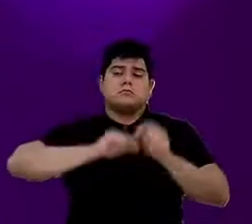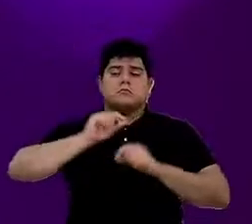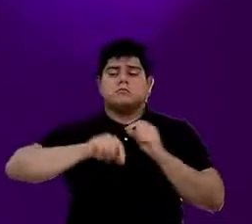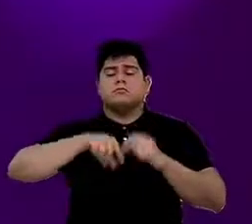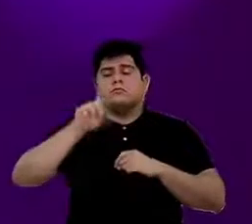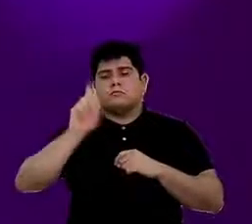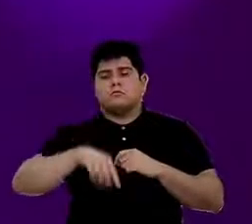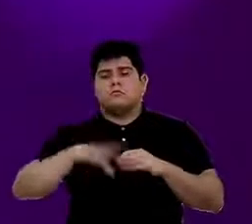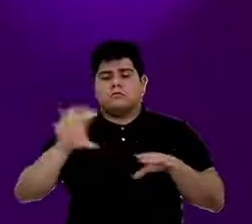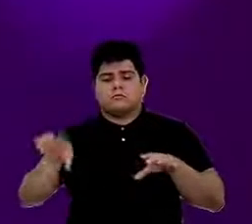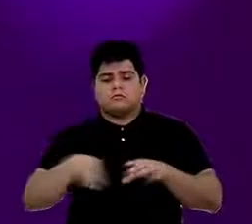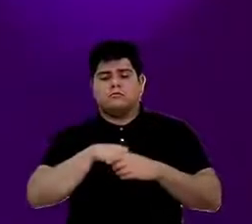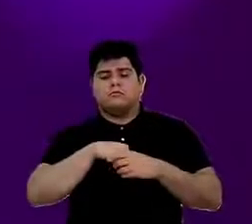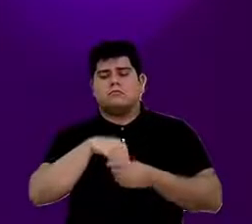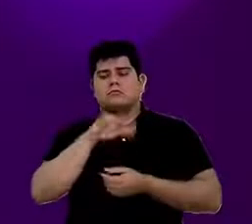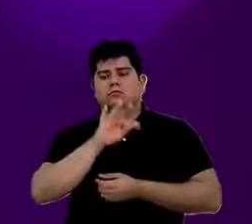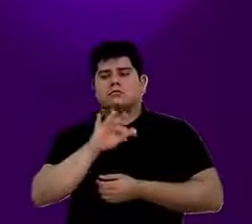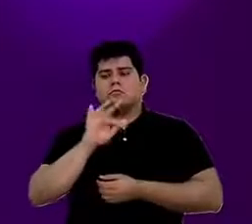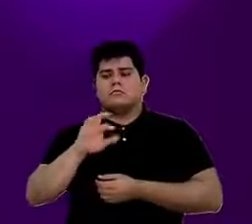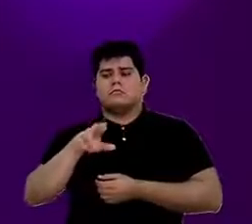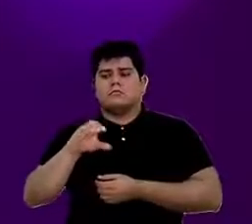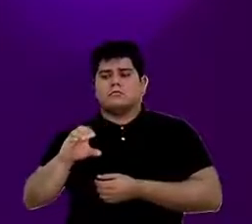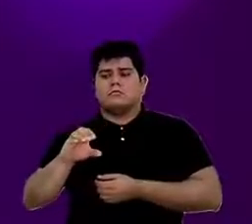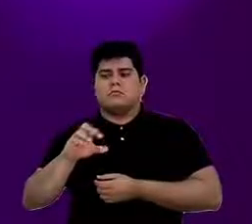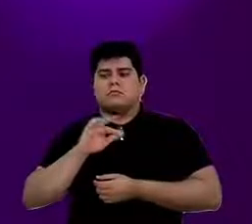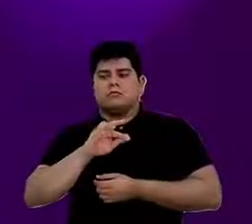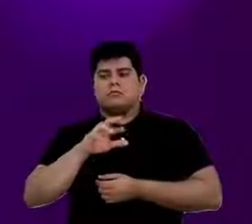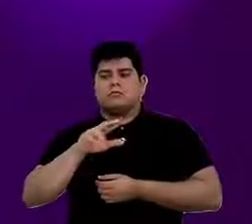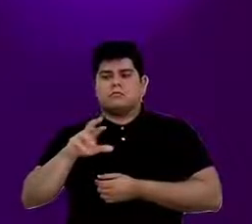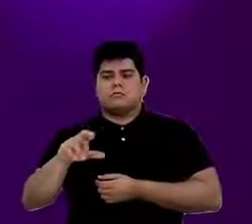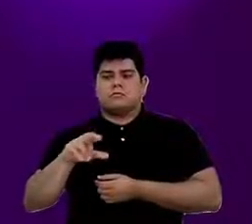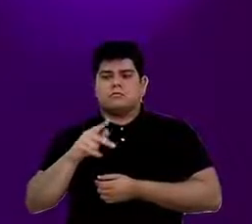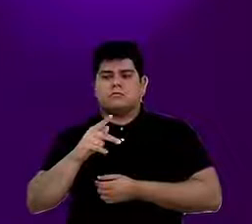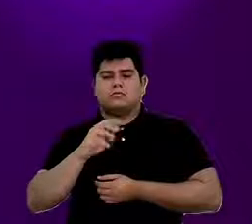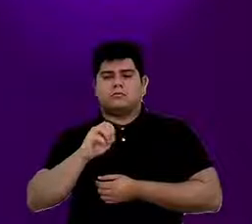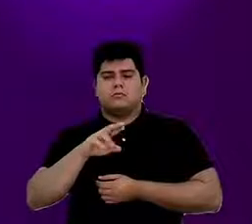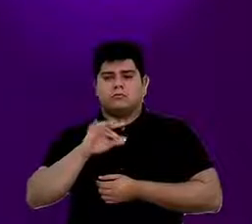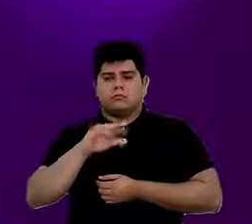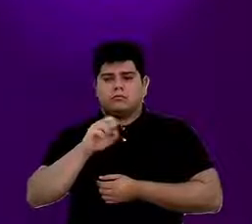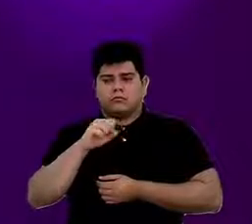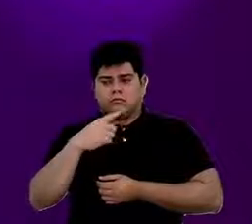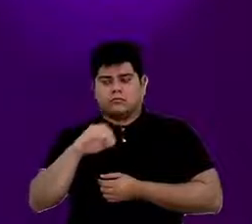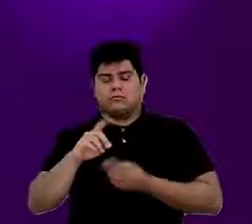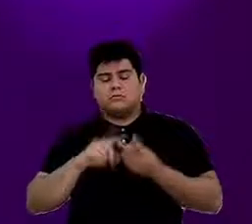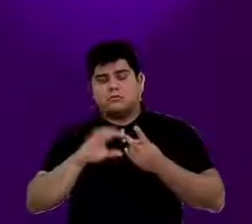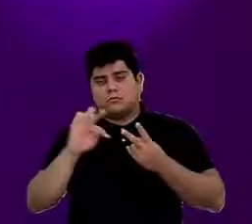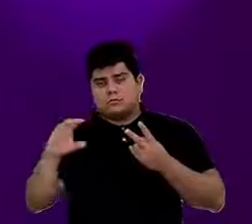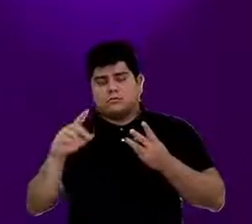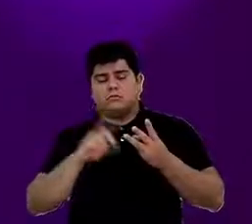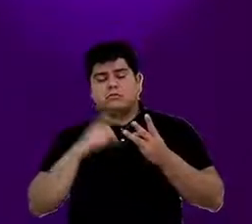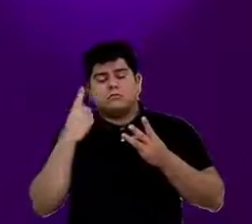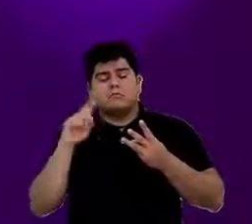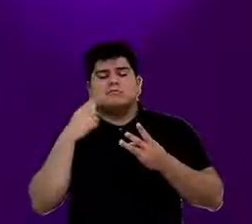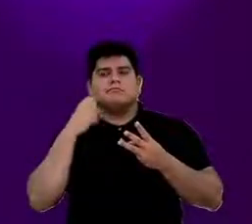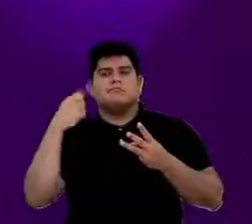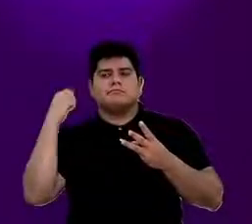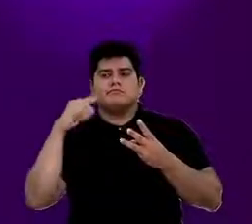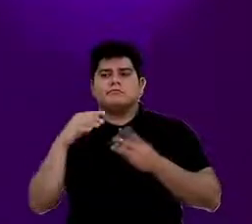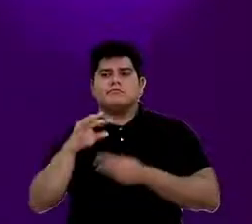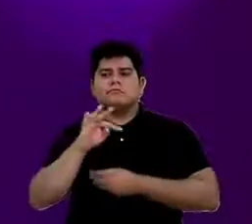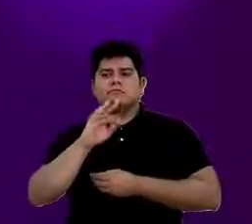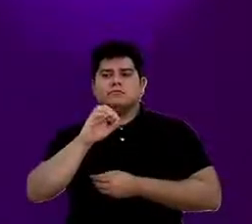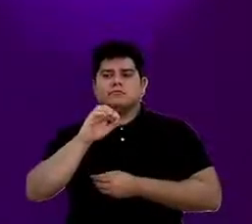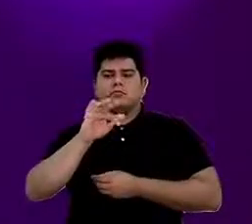a incorporação do FFR-CT, da perfusão por TC, e, por último, mais recentemente, do